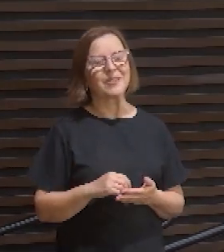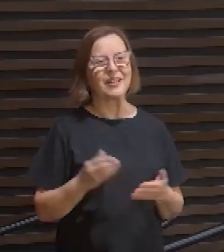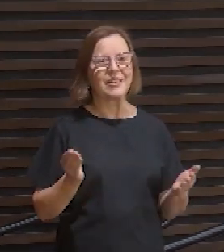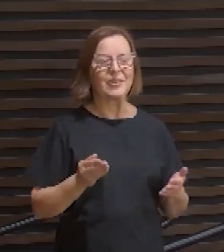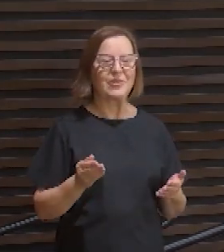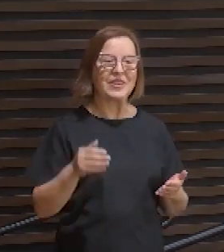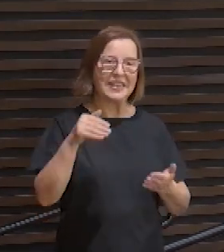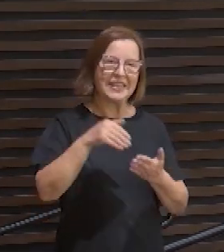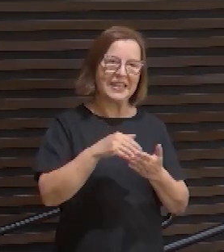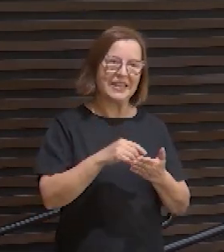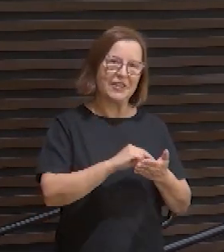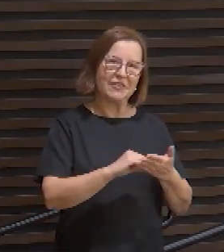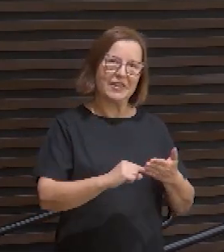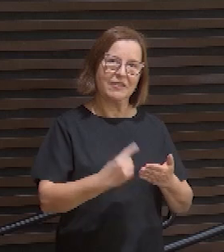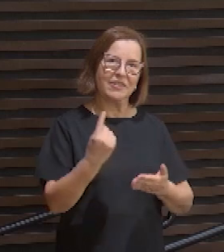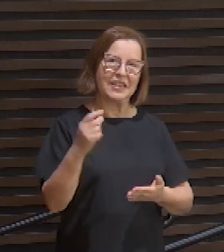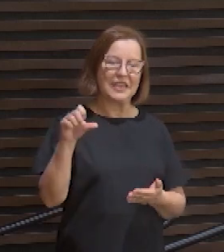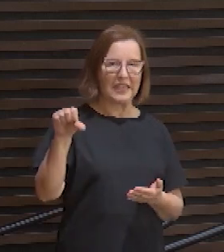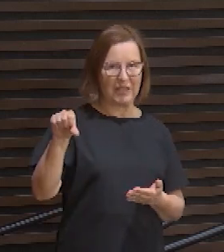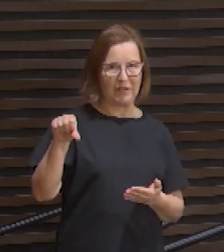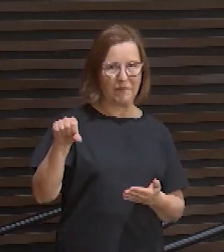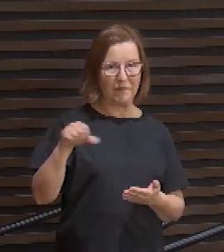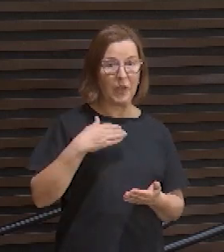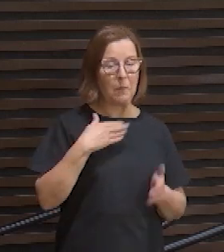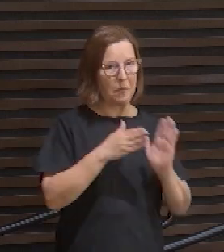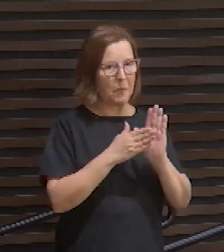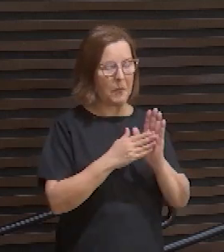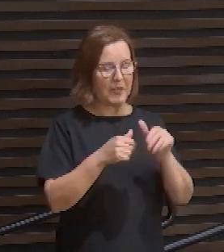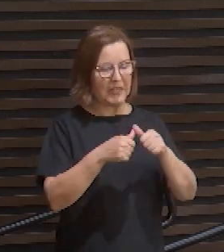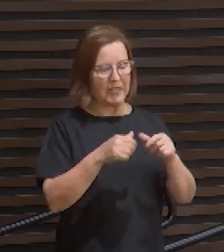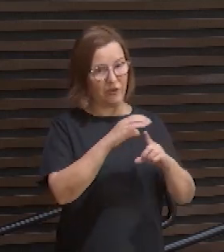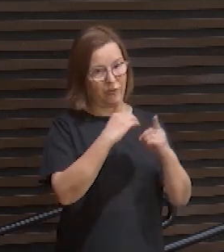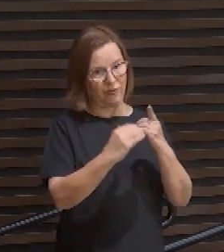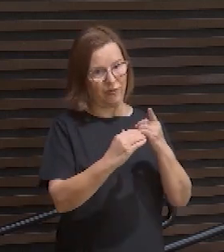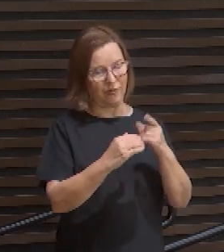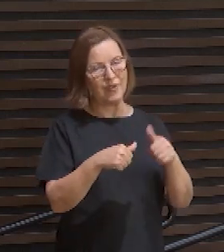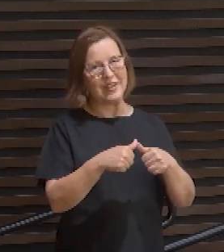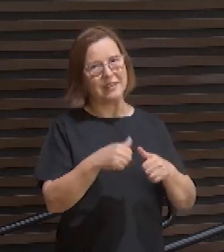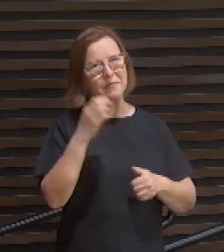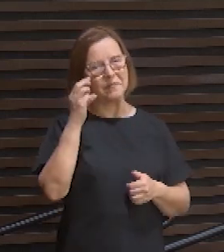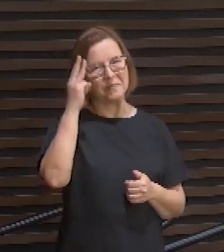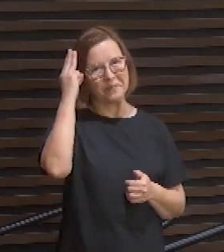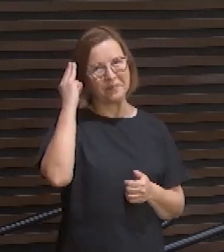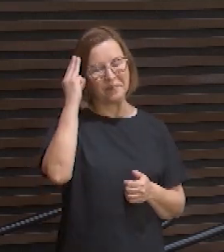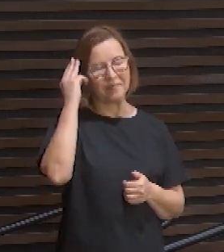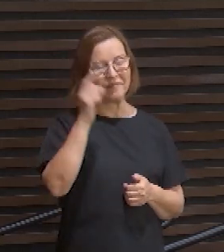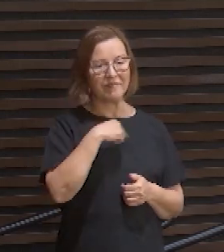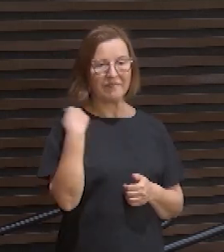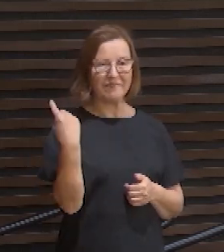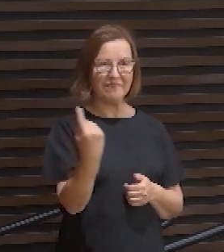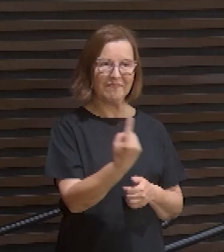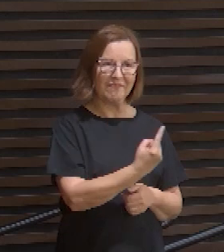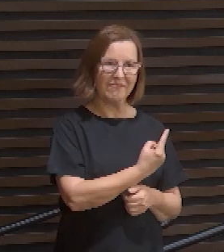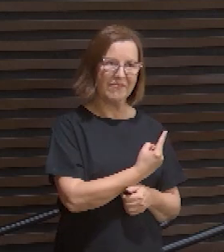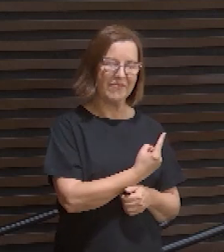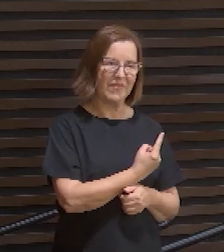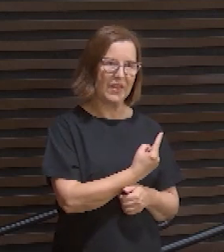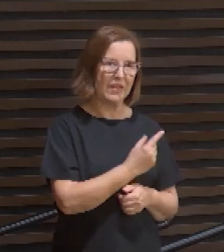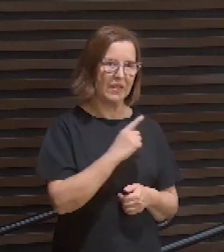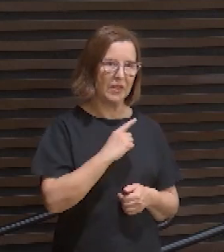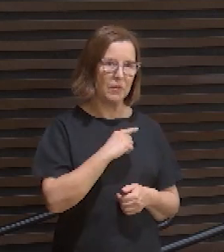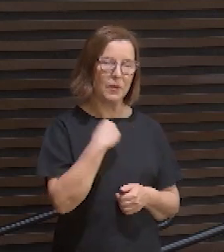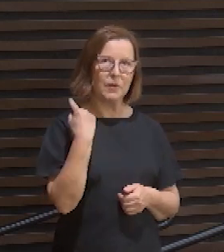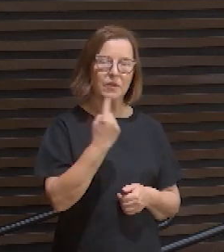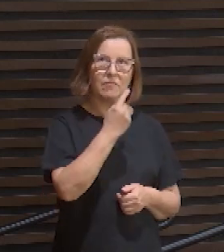lemos. O meu propósito com essa reunião, irmãos, com essa meditação, é nós termos os